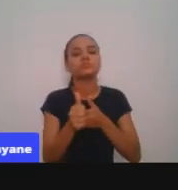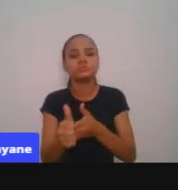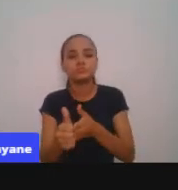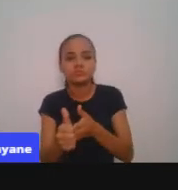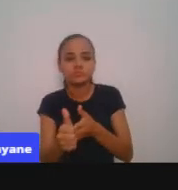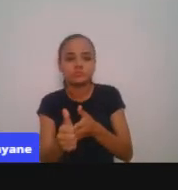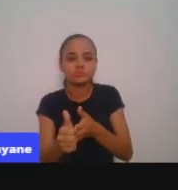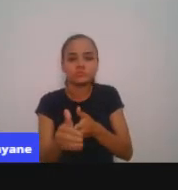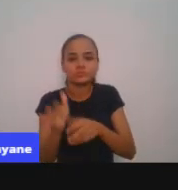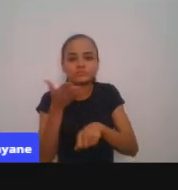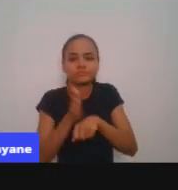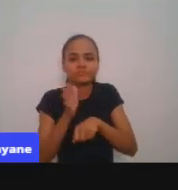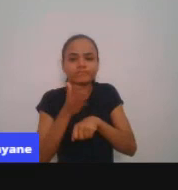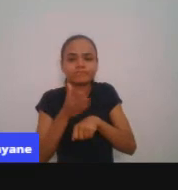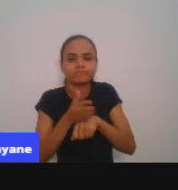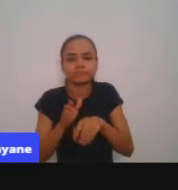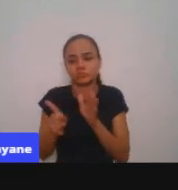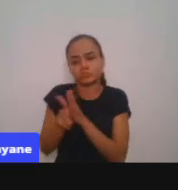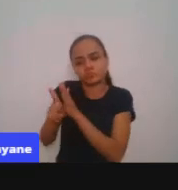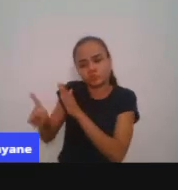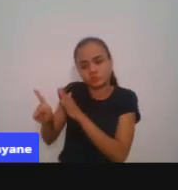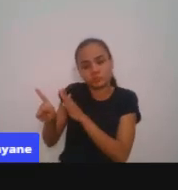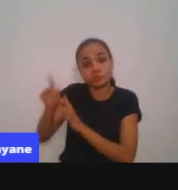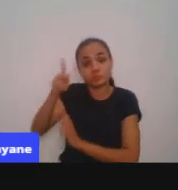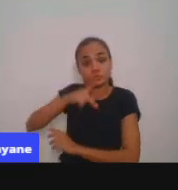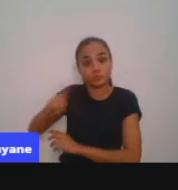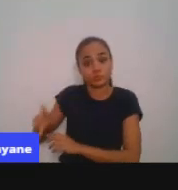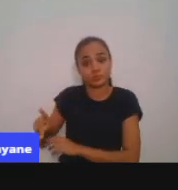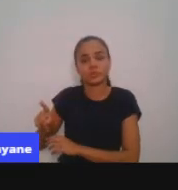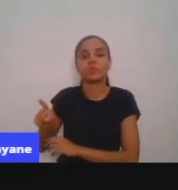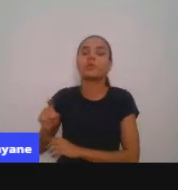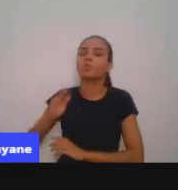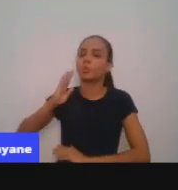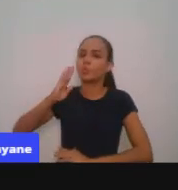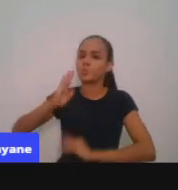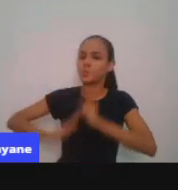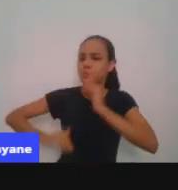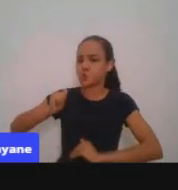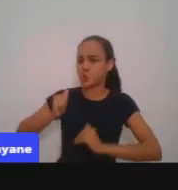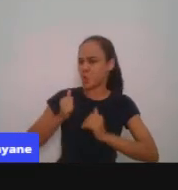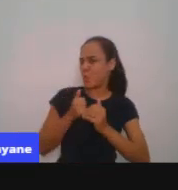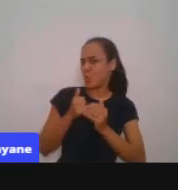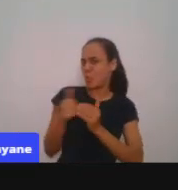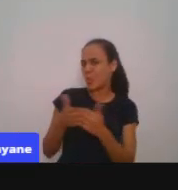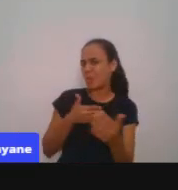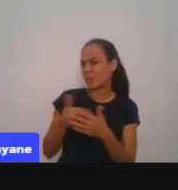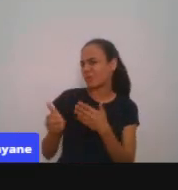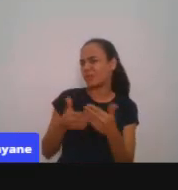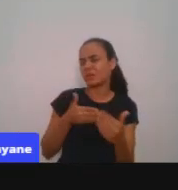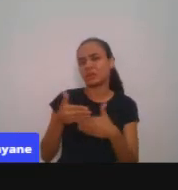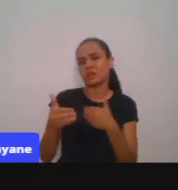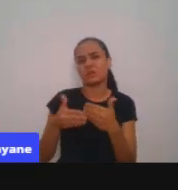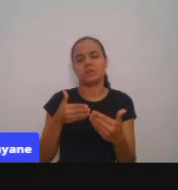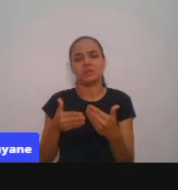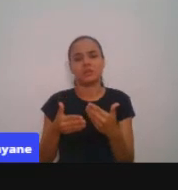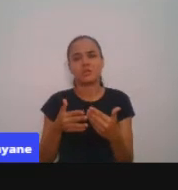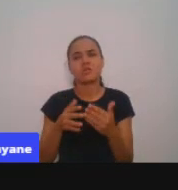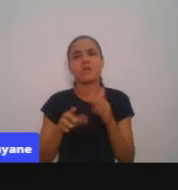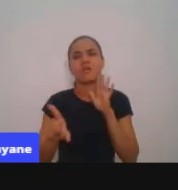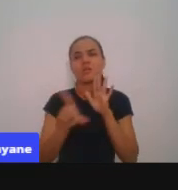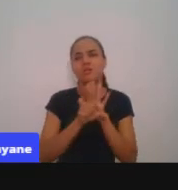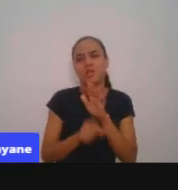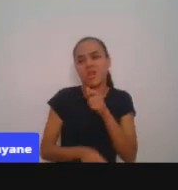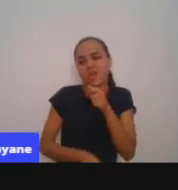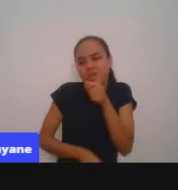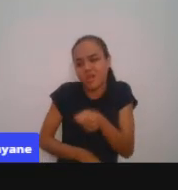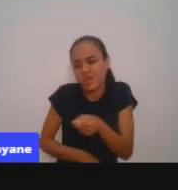professor. E daí não é qualquer profissional também, né, que a nossa legislação exige que esteja ali com a criança, mas é